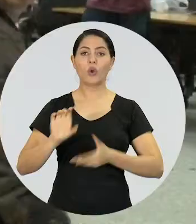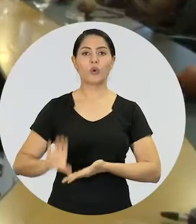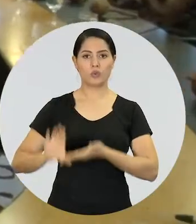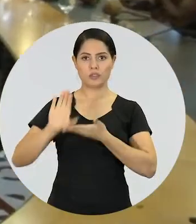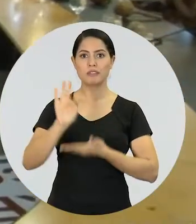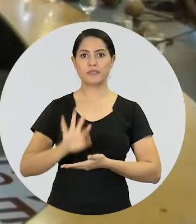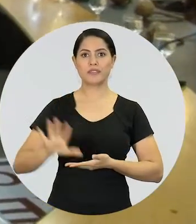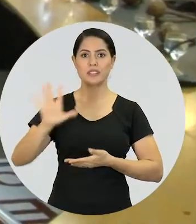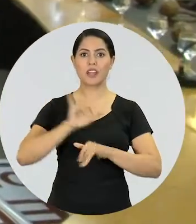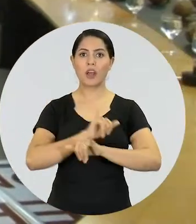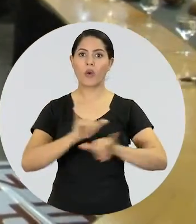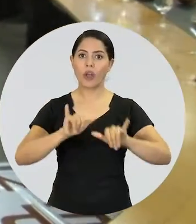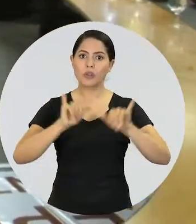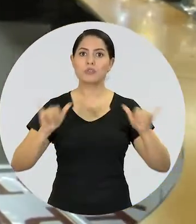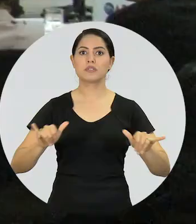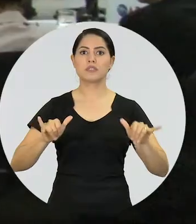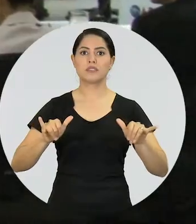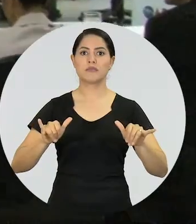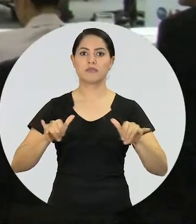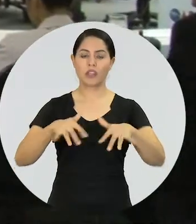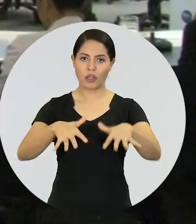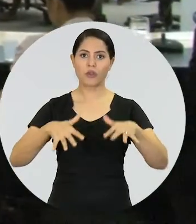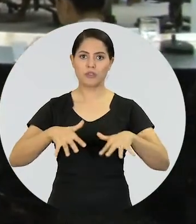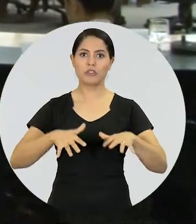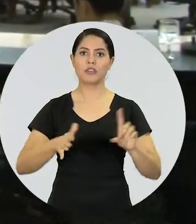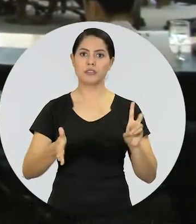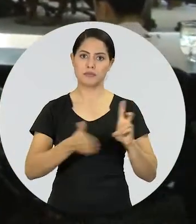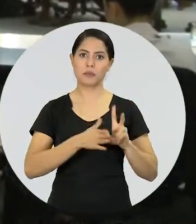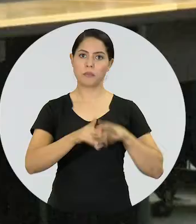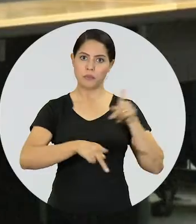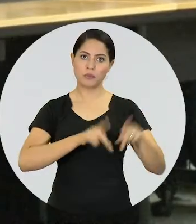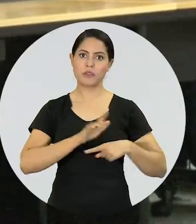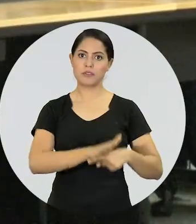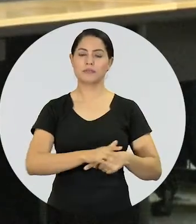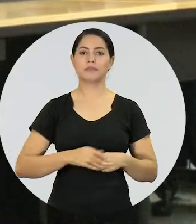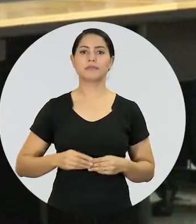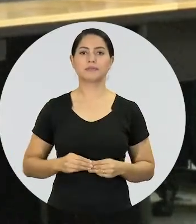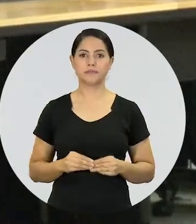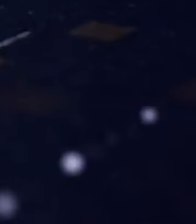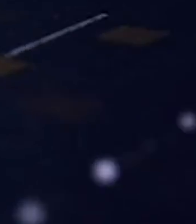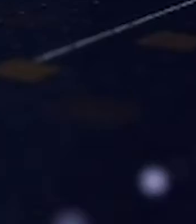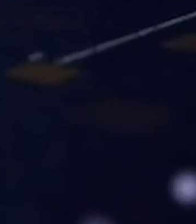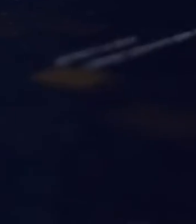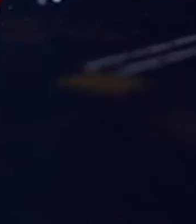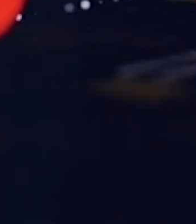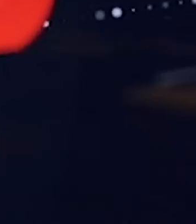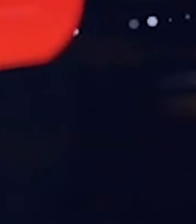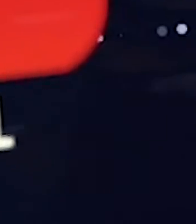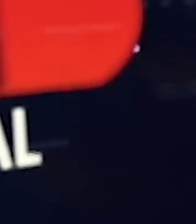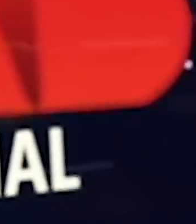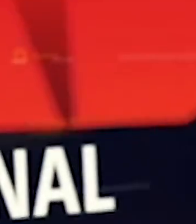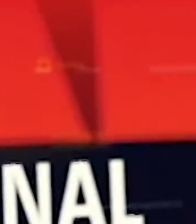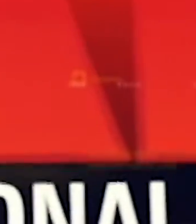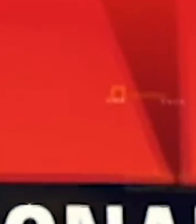confere. Conselho Federal promove audiência pública pela valorização do povo indígena.